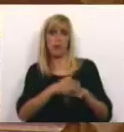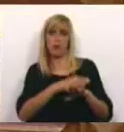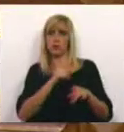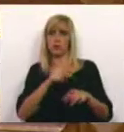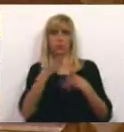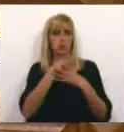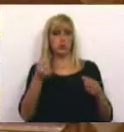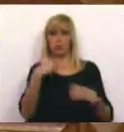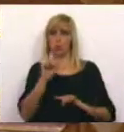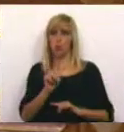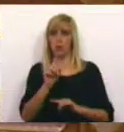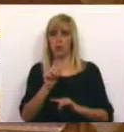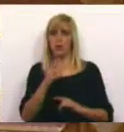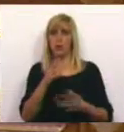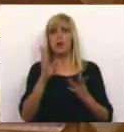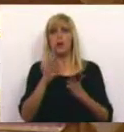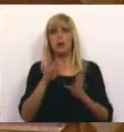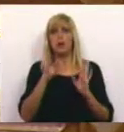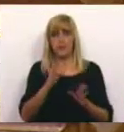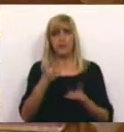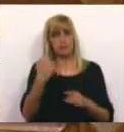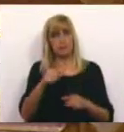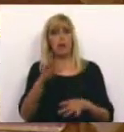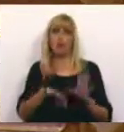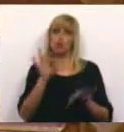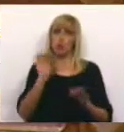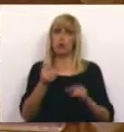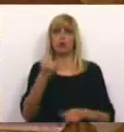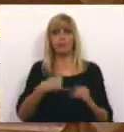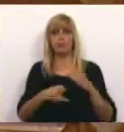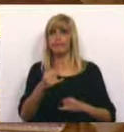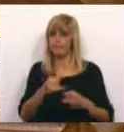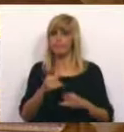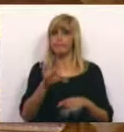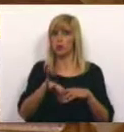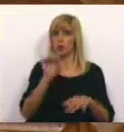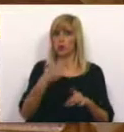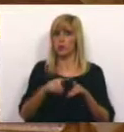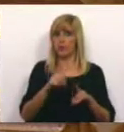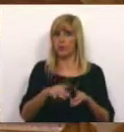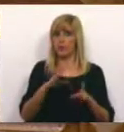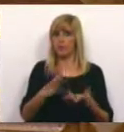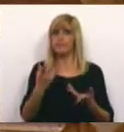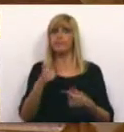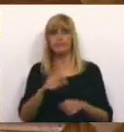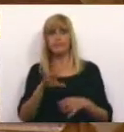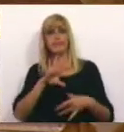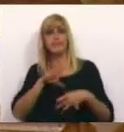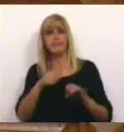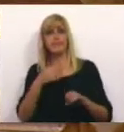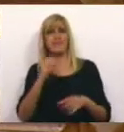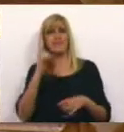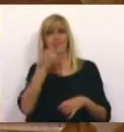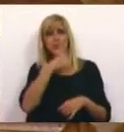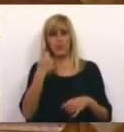era solução e que não era inevitável e que havia alternativas às políticas de austeridade que massacraram e infernizaram a vida às